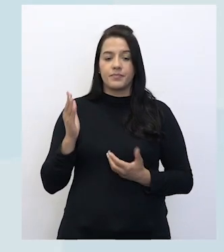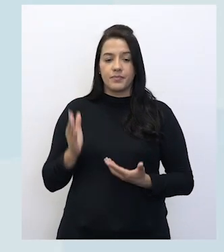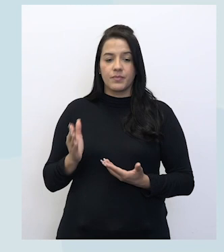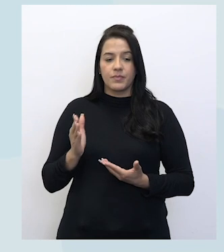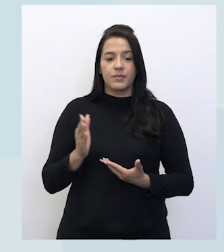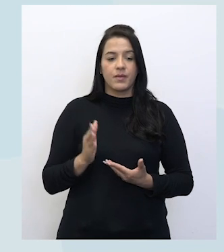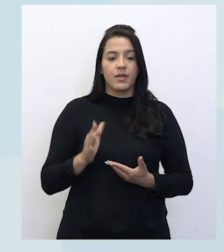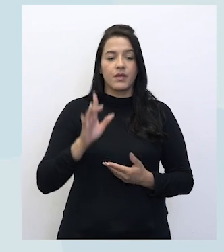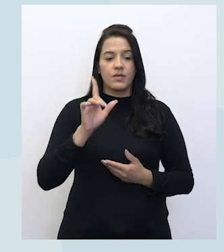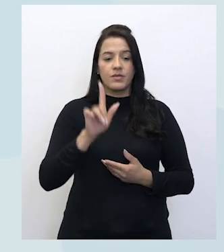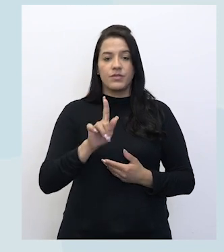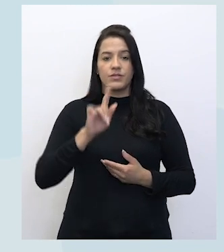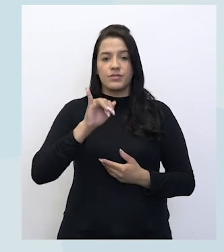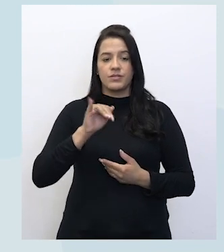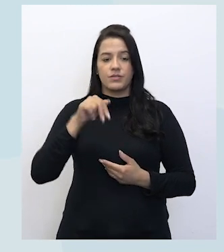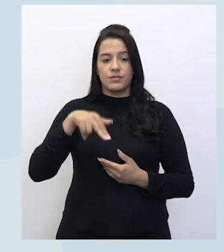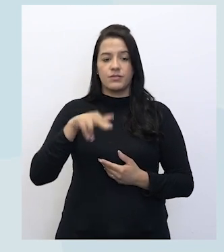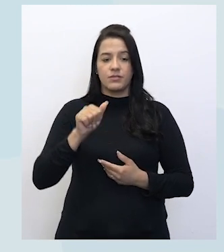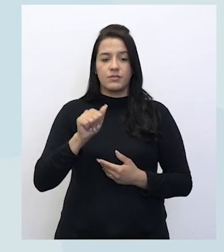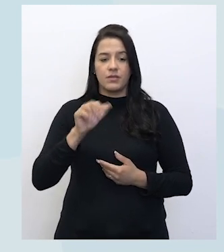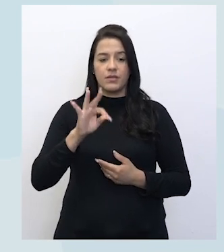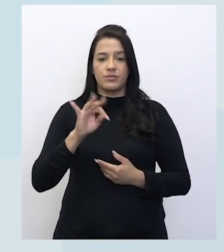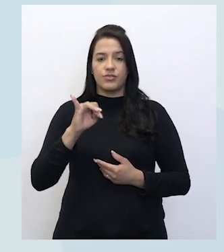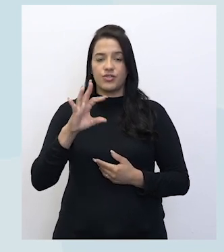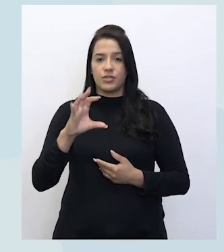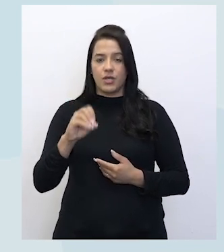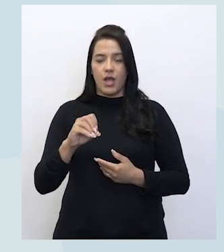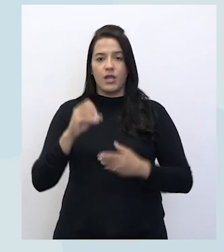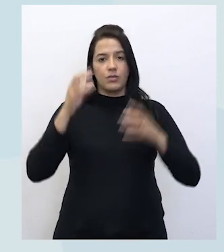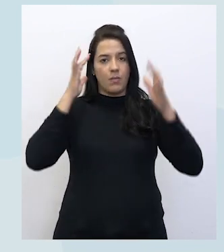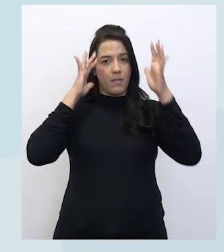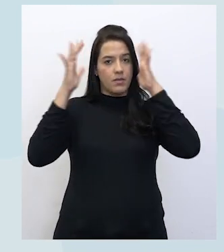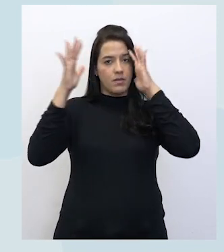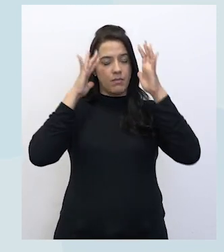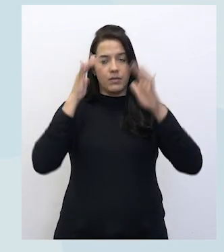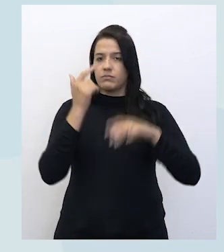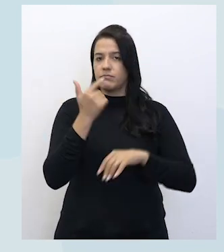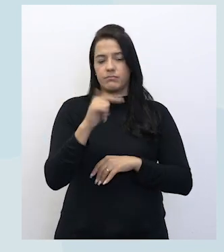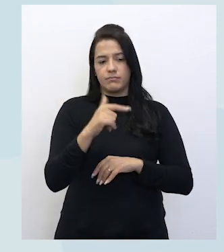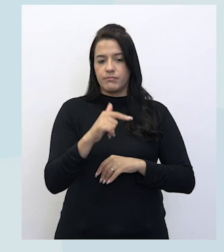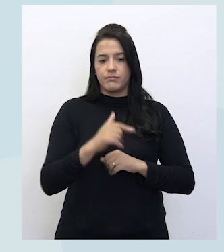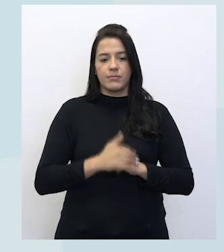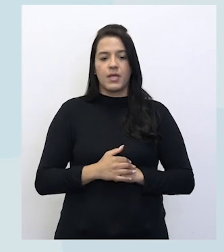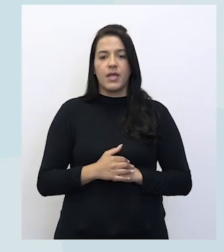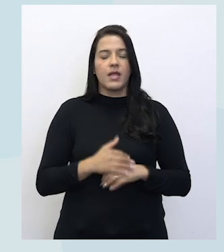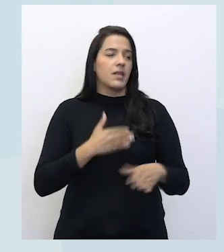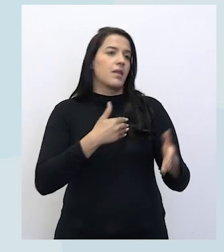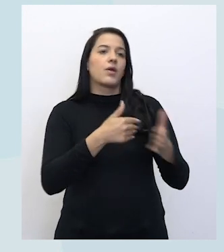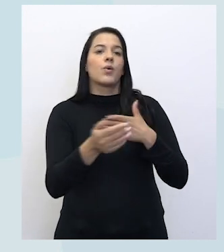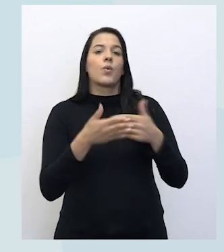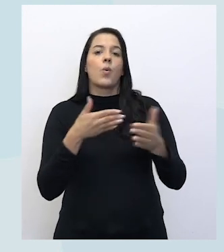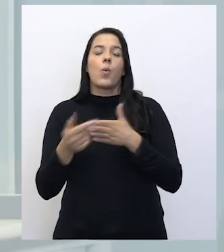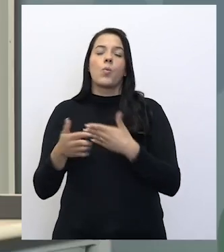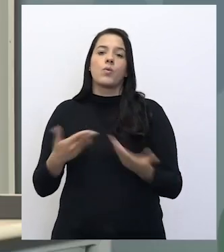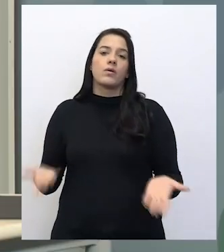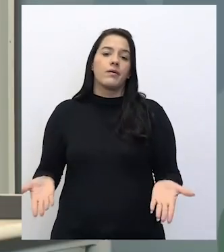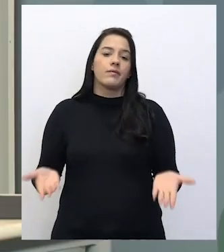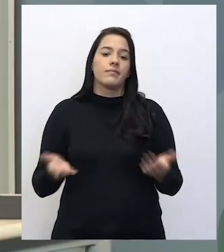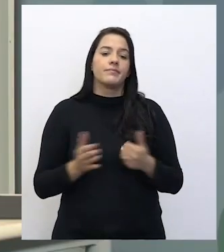uma ginástica do pensamento, né? Então, filosofia não é qualquer espécie